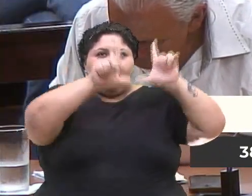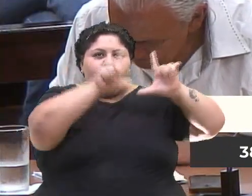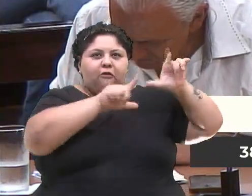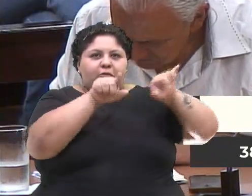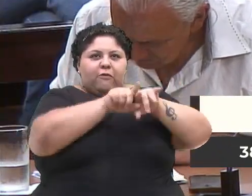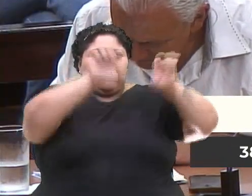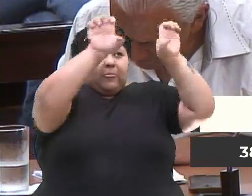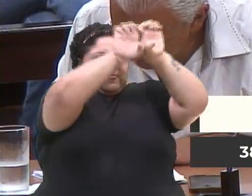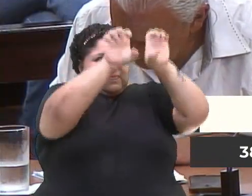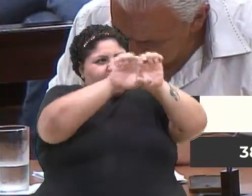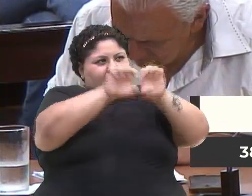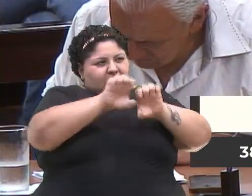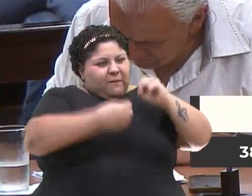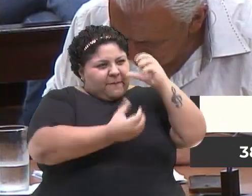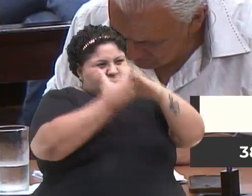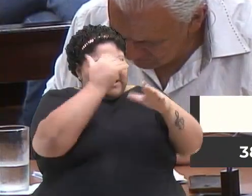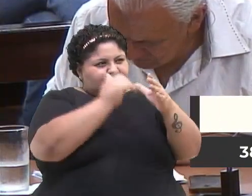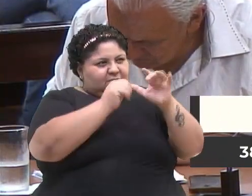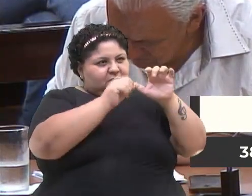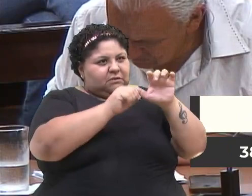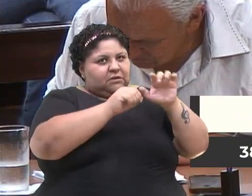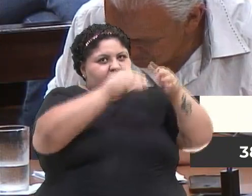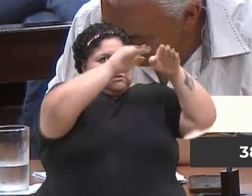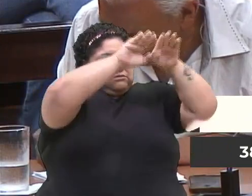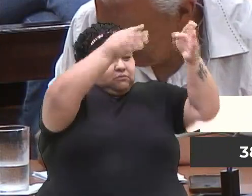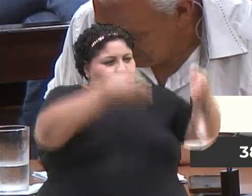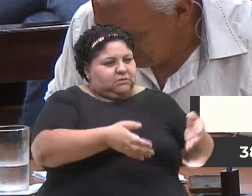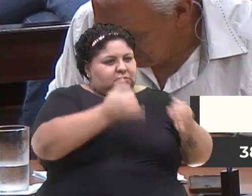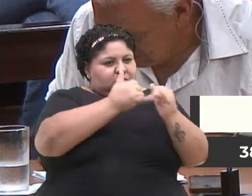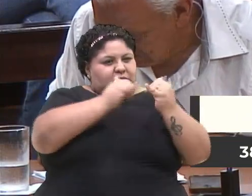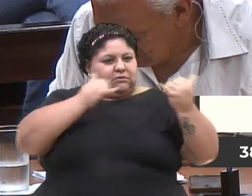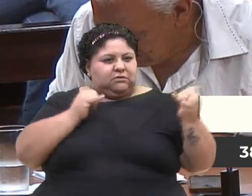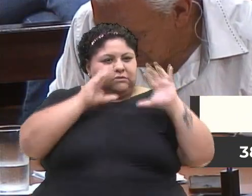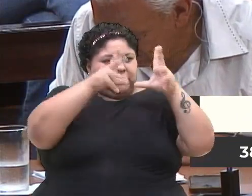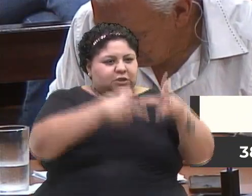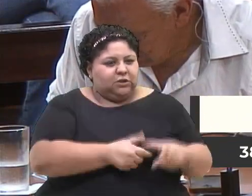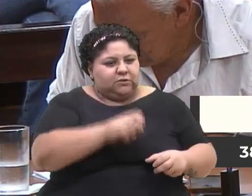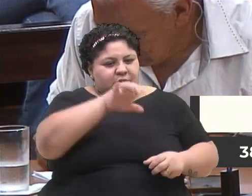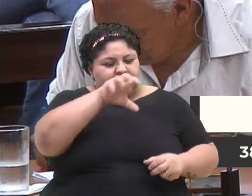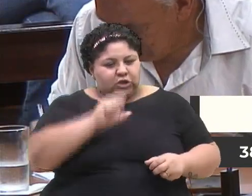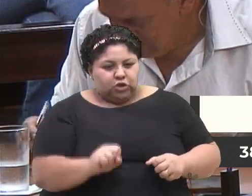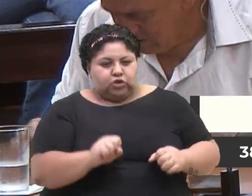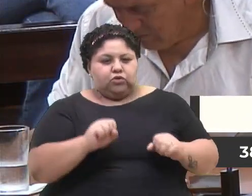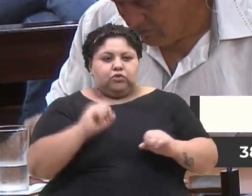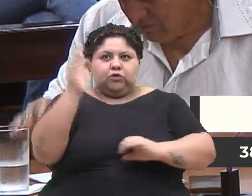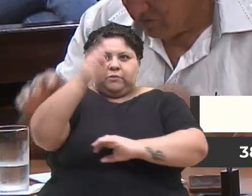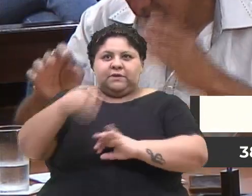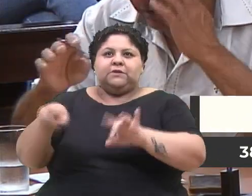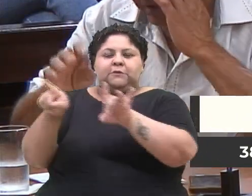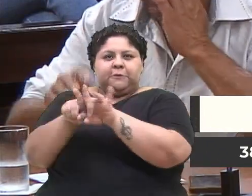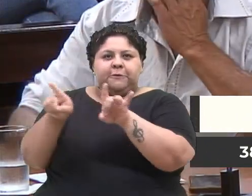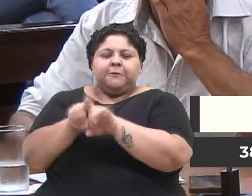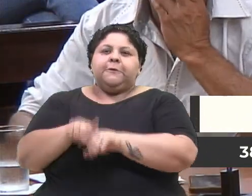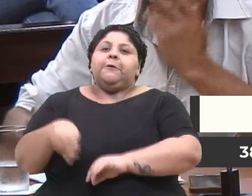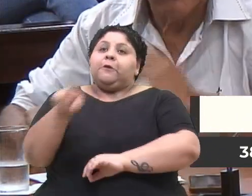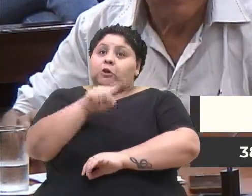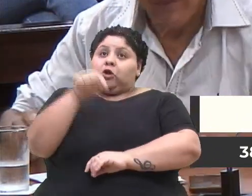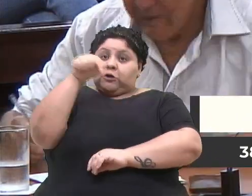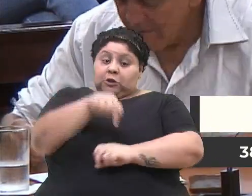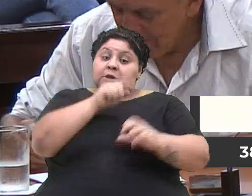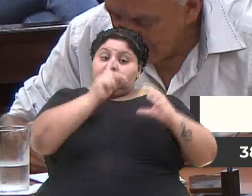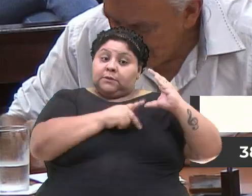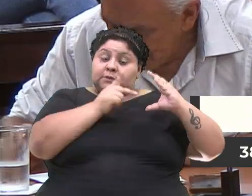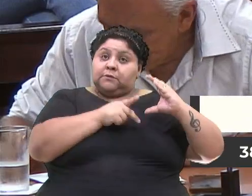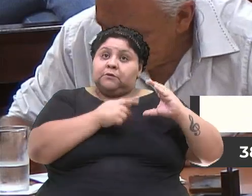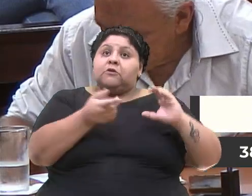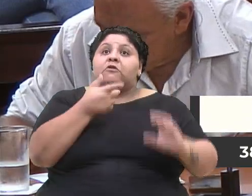estruturas para instalação de usinas solares para toda a região sul e do Brasil. Já lhe concedo, vereador. E nós, aqui na Câmara de Vereadores,